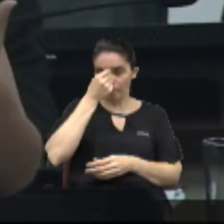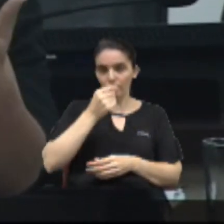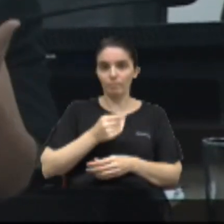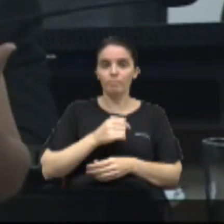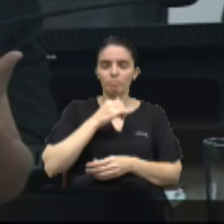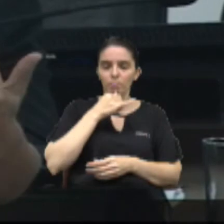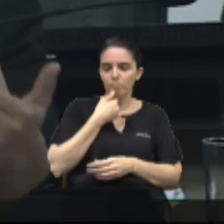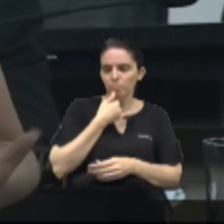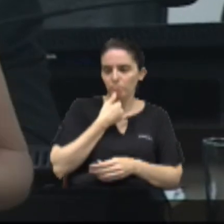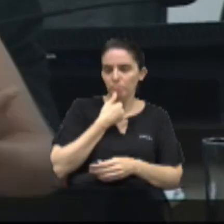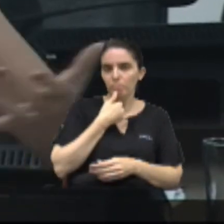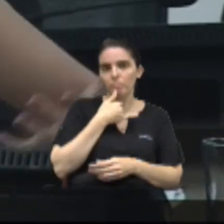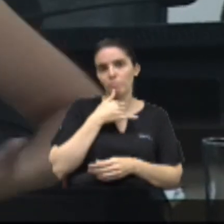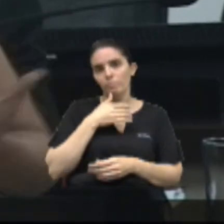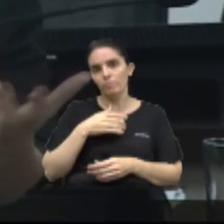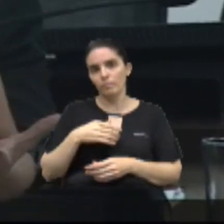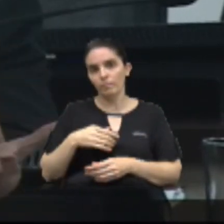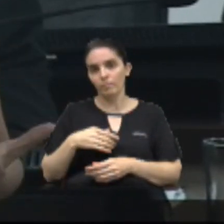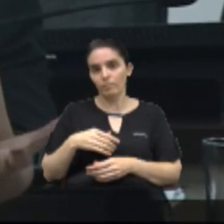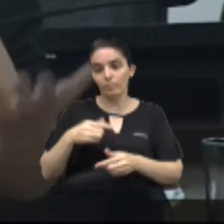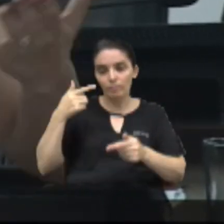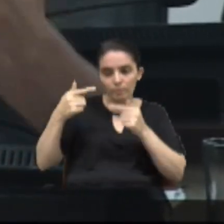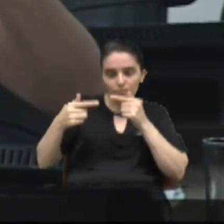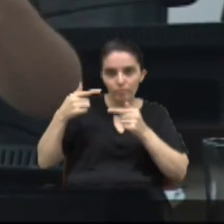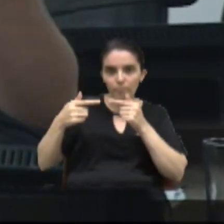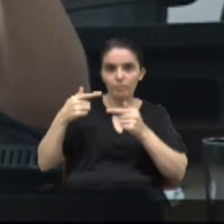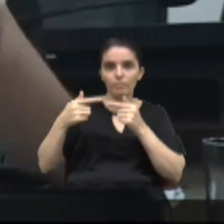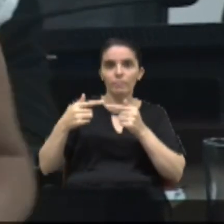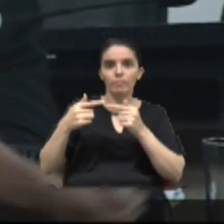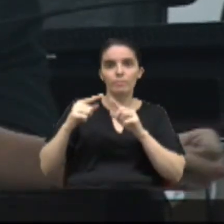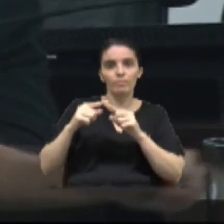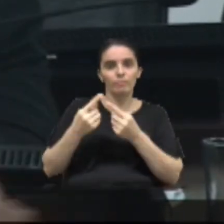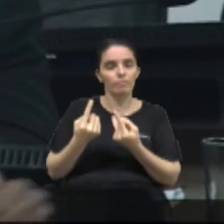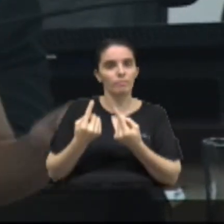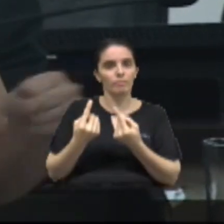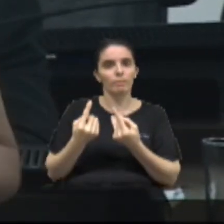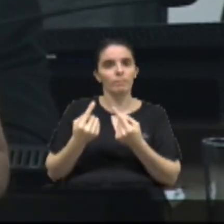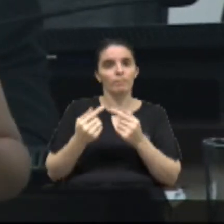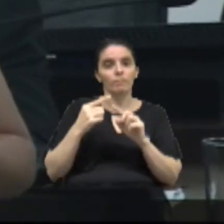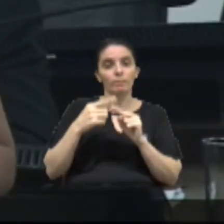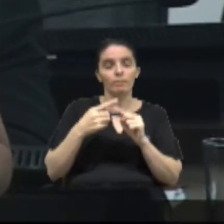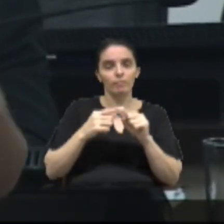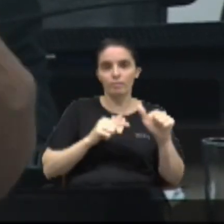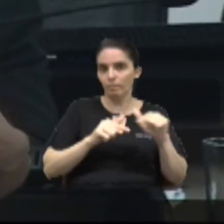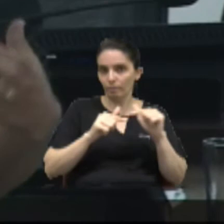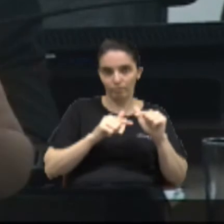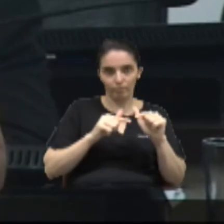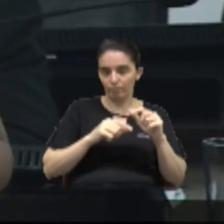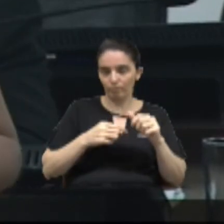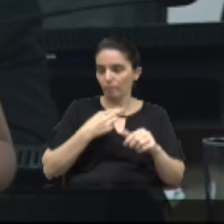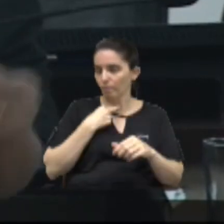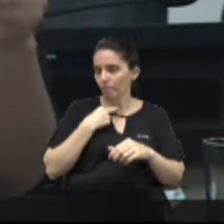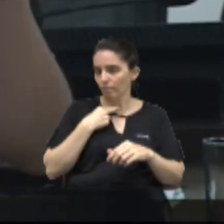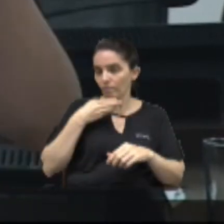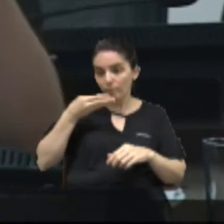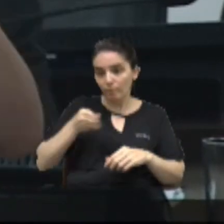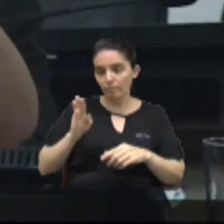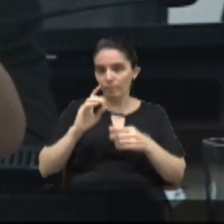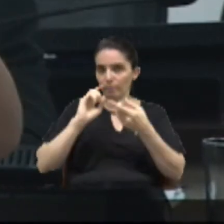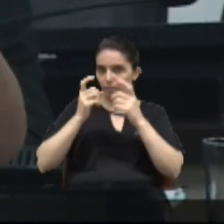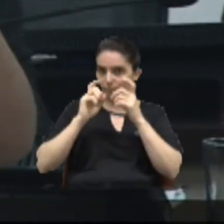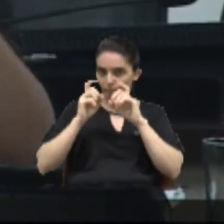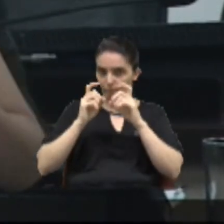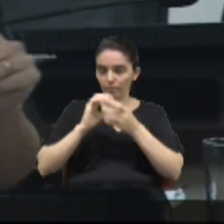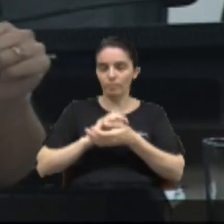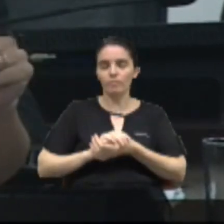ocasião da Frente Parlamentar, no momento da discussão, infelizmente por motivo de trabalho, ele não pôde estar presente nas reuniões.